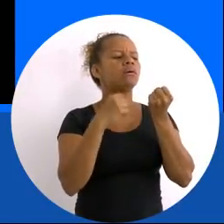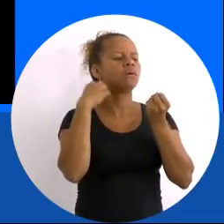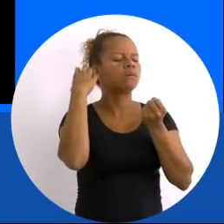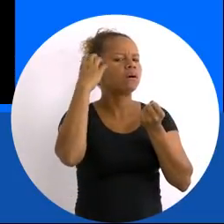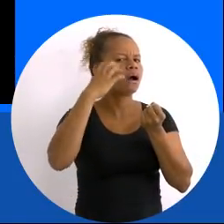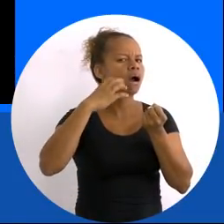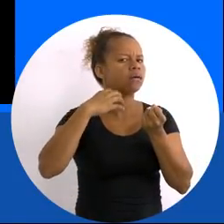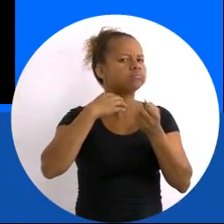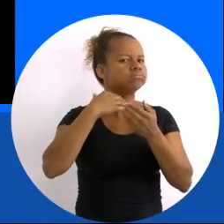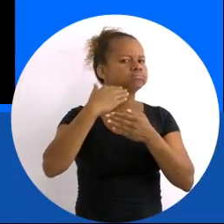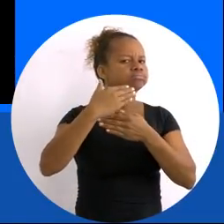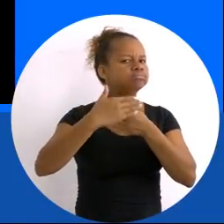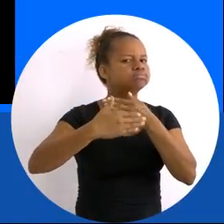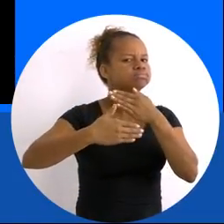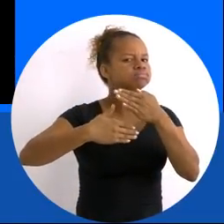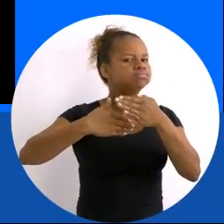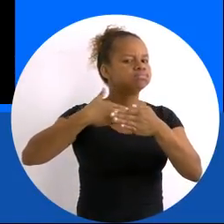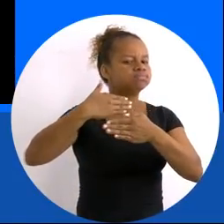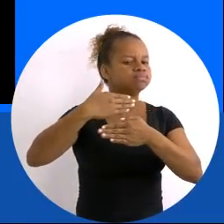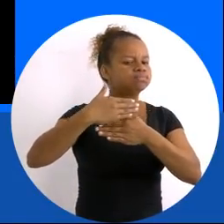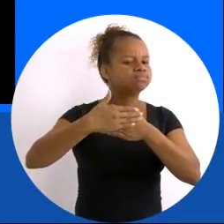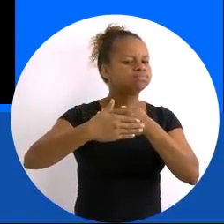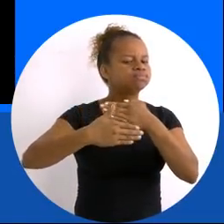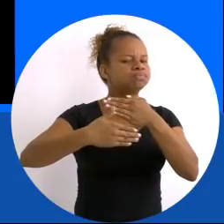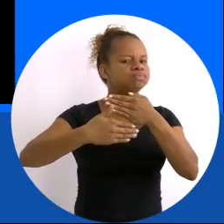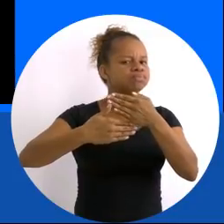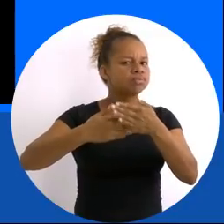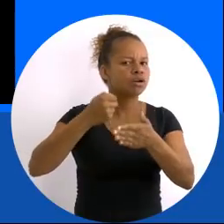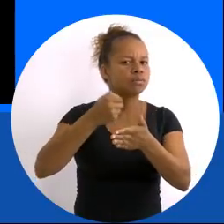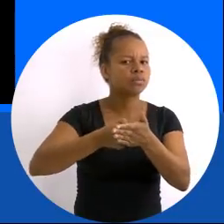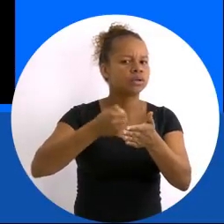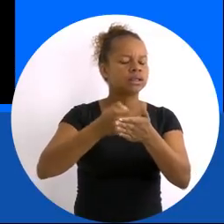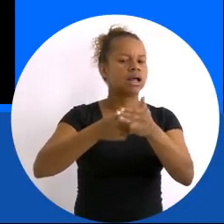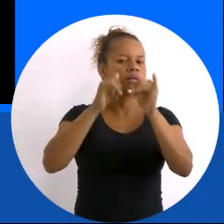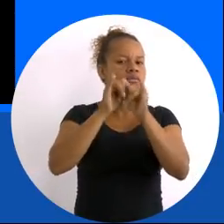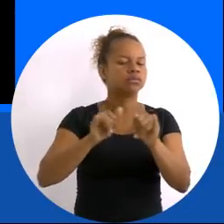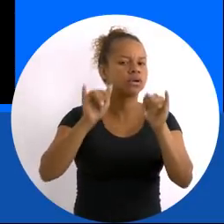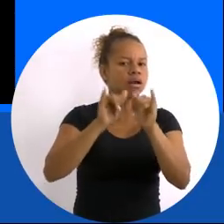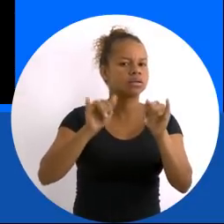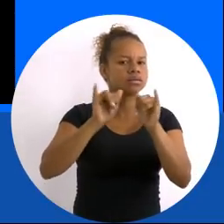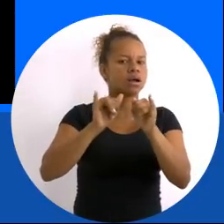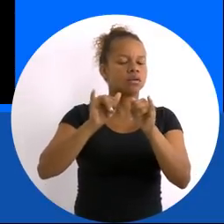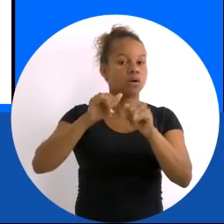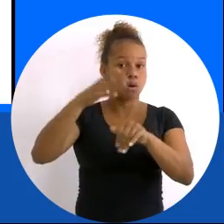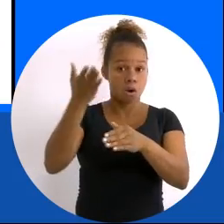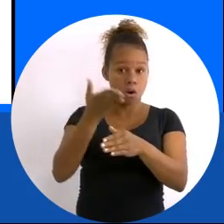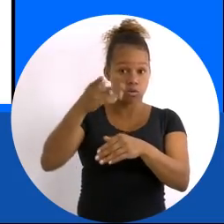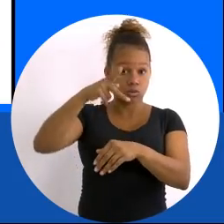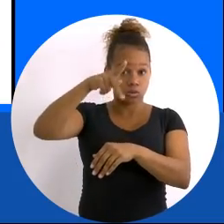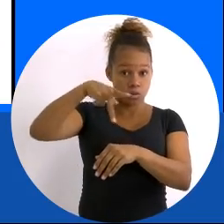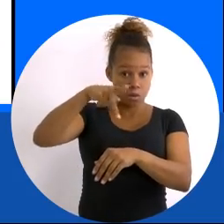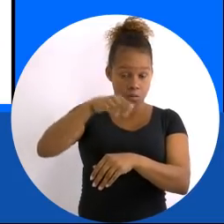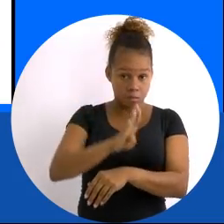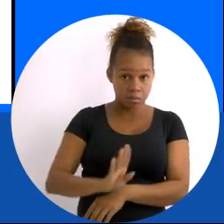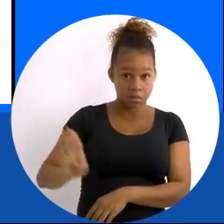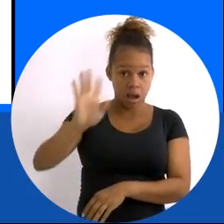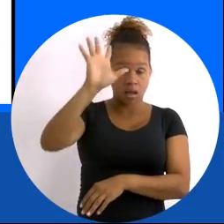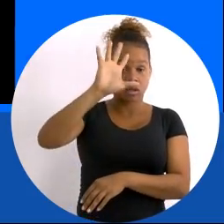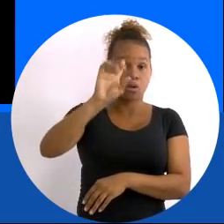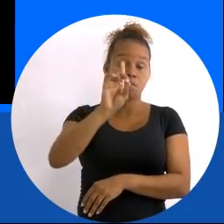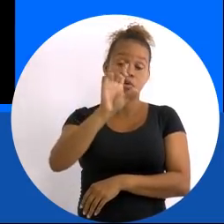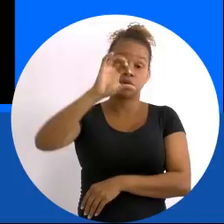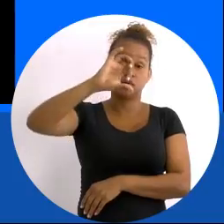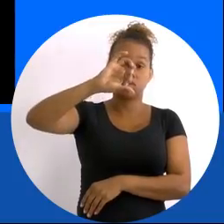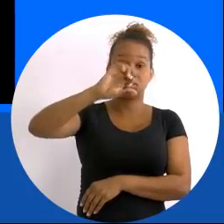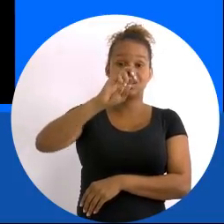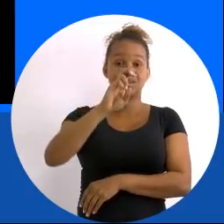se tornando um meio altamente produtivo e explorado comercialmente. No Brasil, as transmissões começaram em 1923,